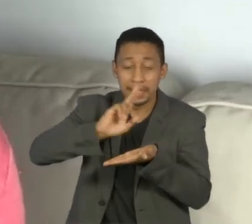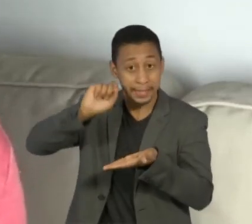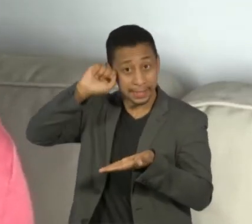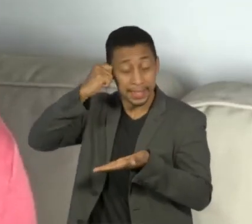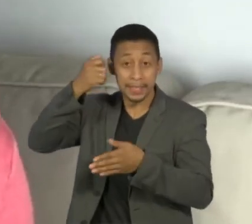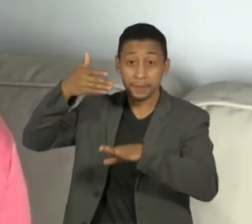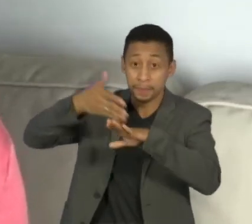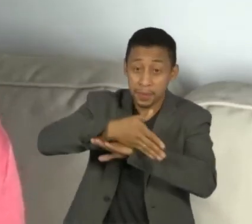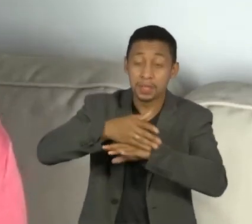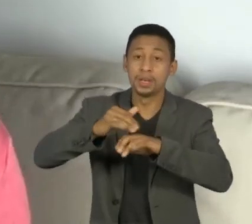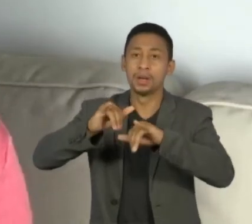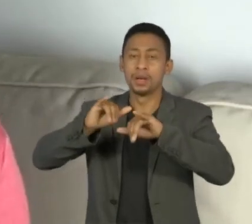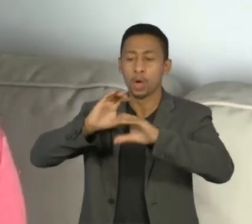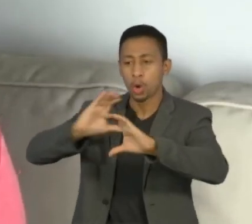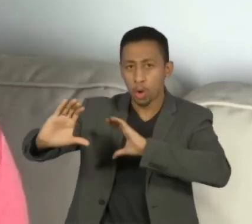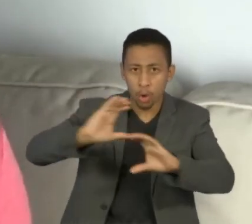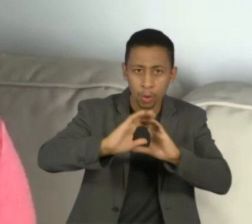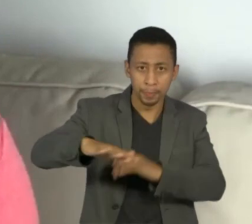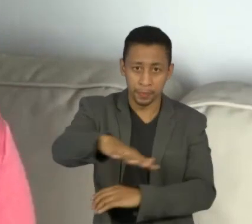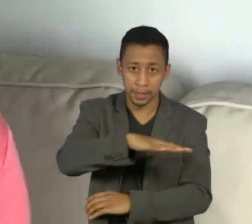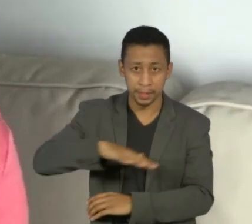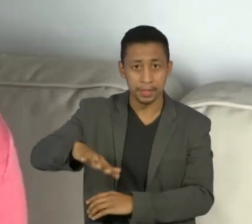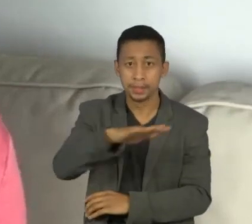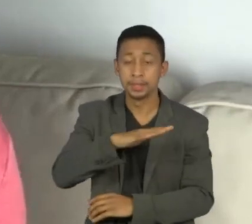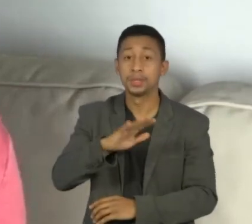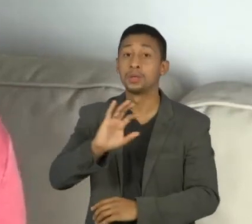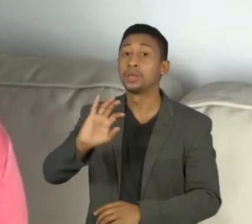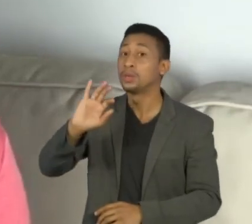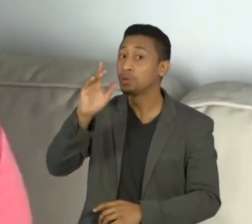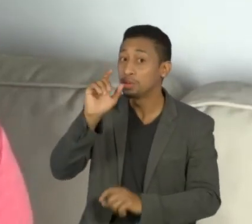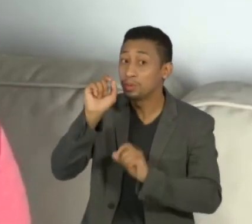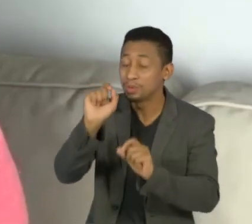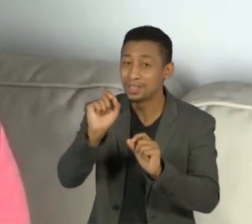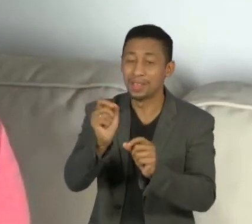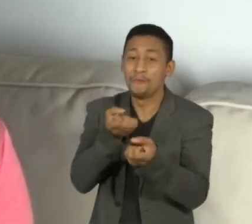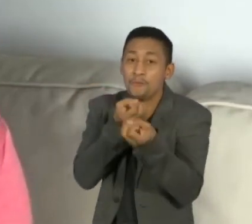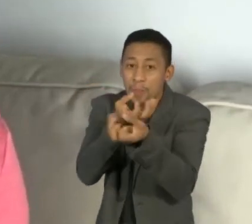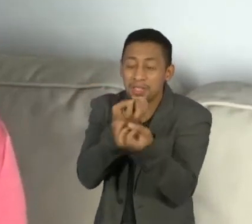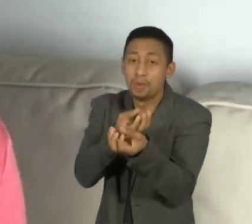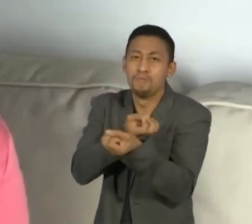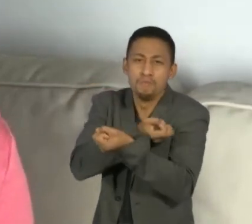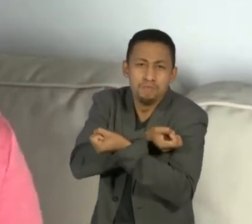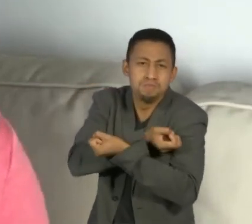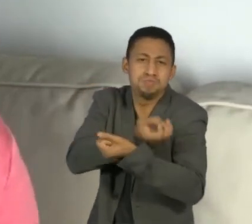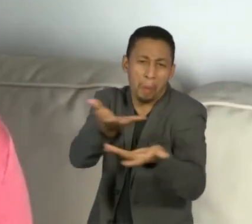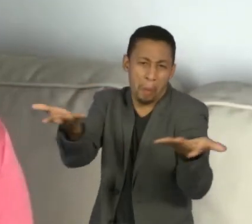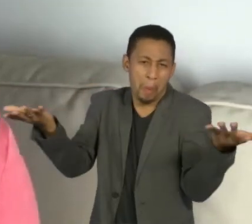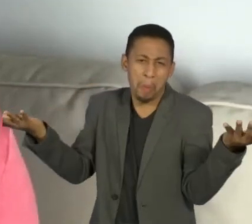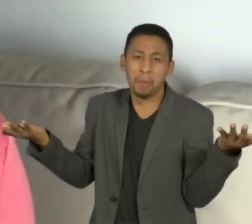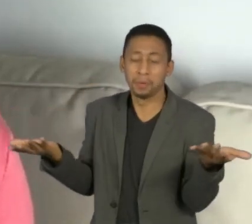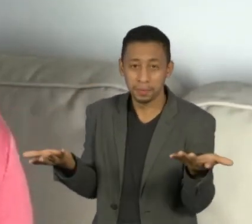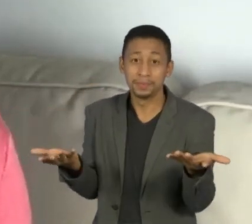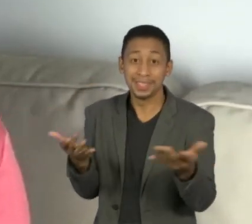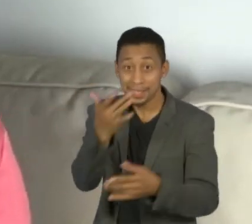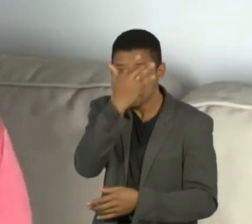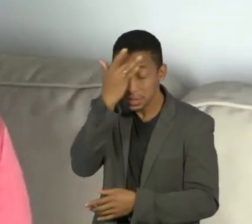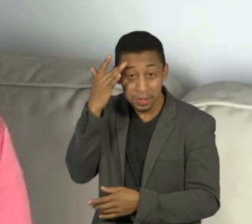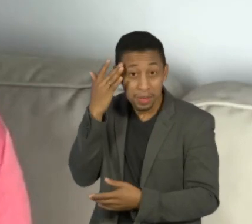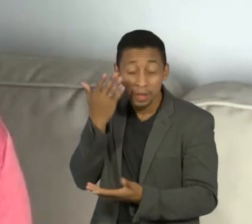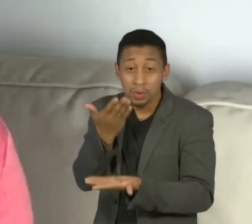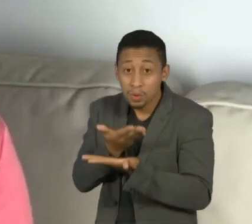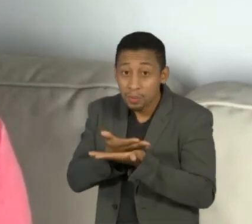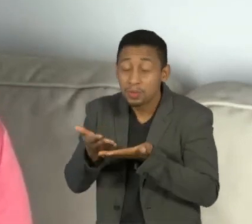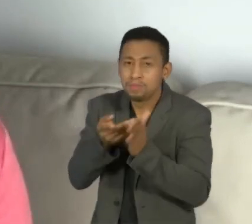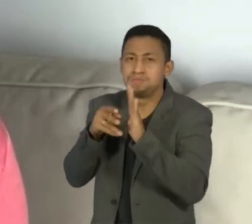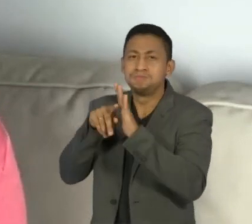de comunicação também, aconteceu um boom de informações que foi lançado dentro da rede, e, portanto, muitas pessoas começaram a